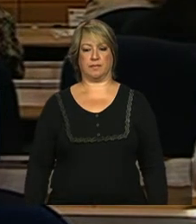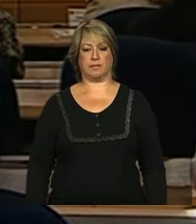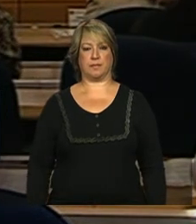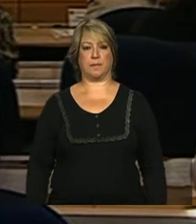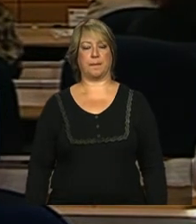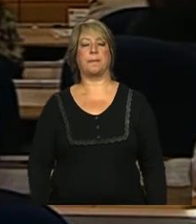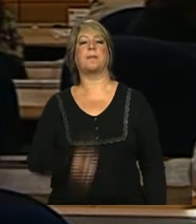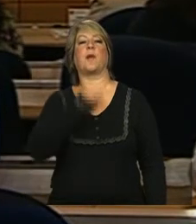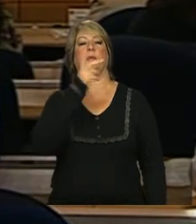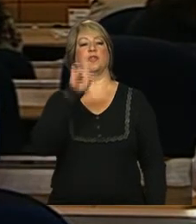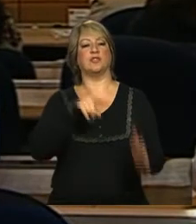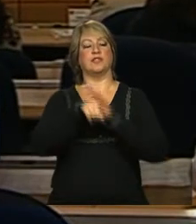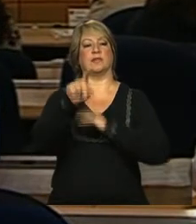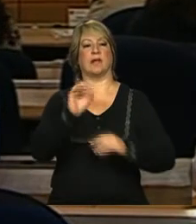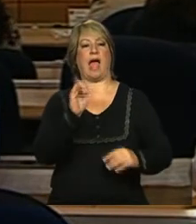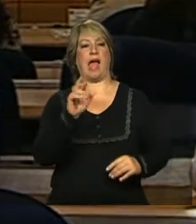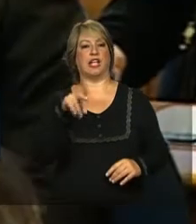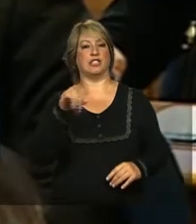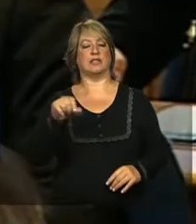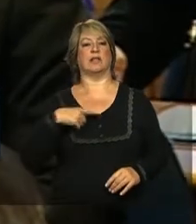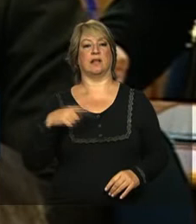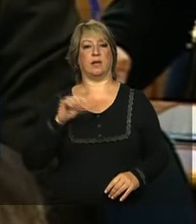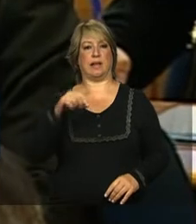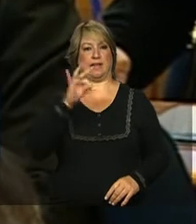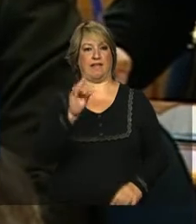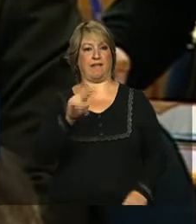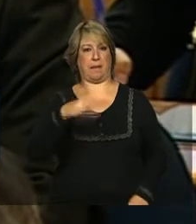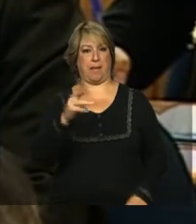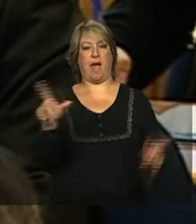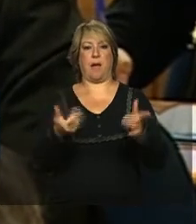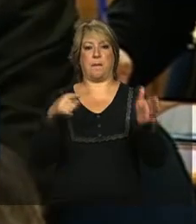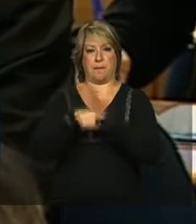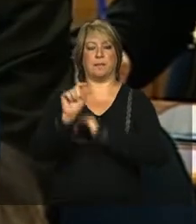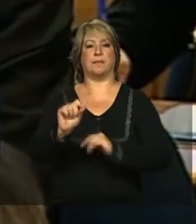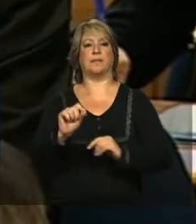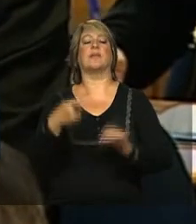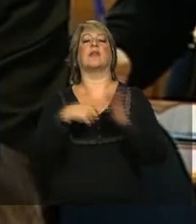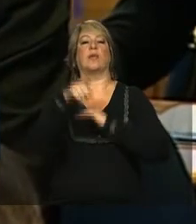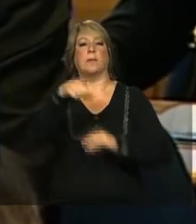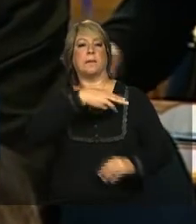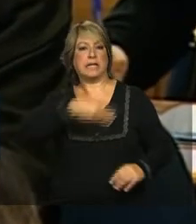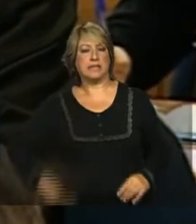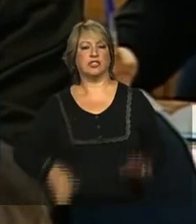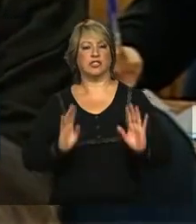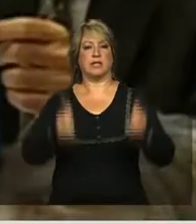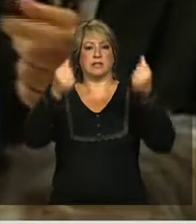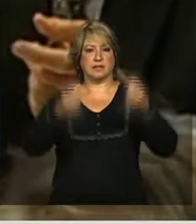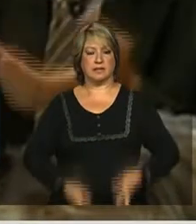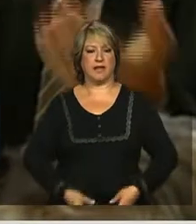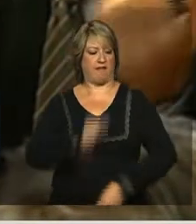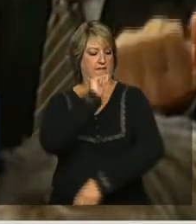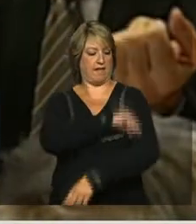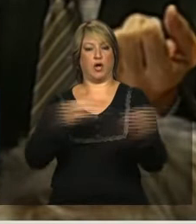Bom dia Ministro Ricardo carandina da Voz do Brasil e TV NBR Ministro citou aí que o fato de ter vacinas conjugadas na